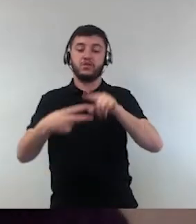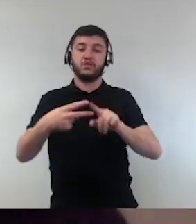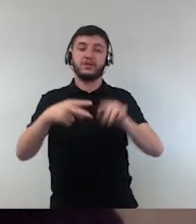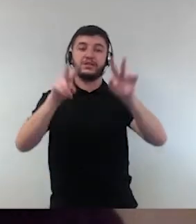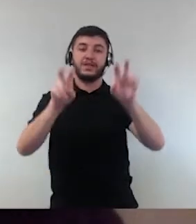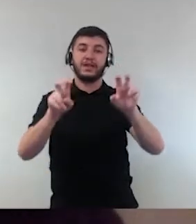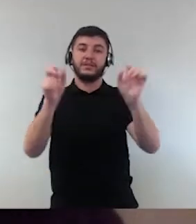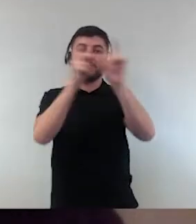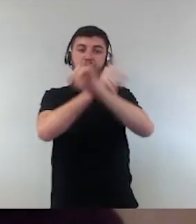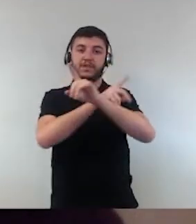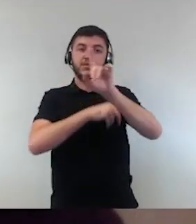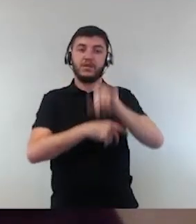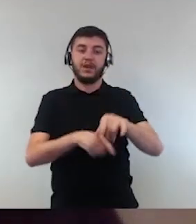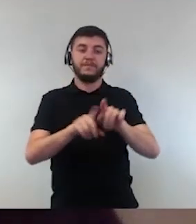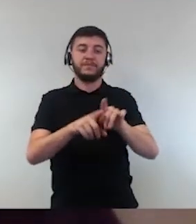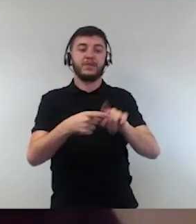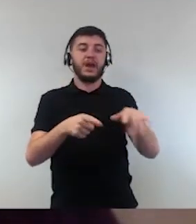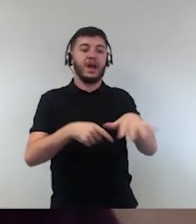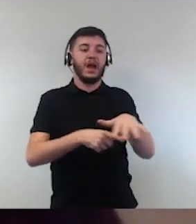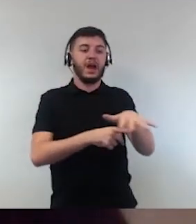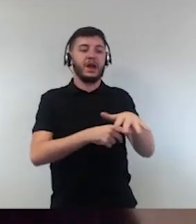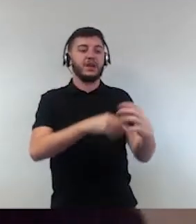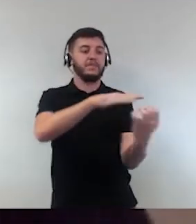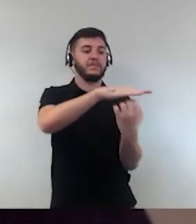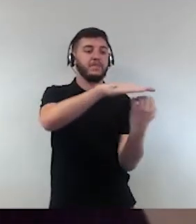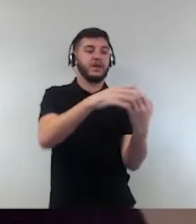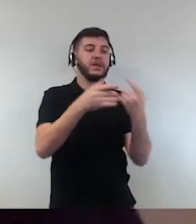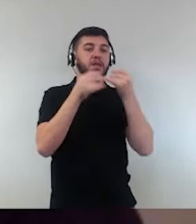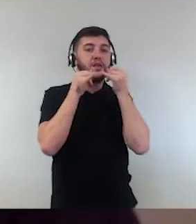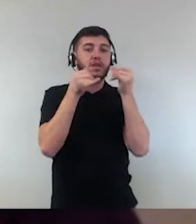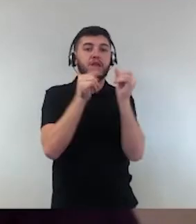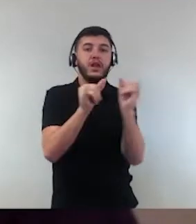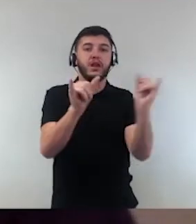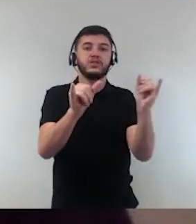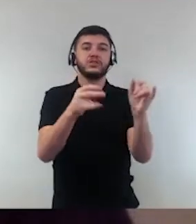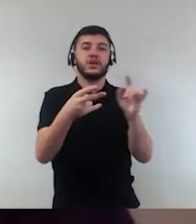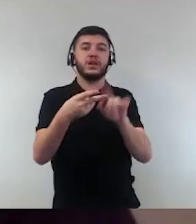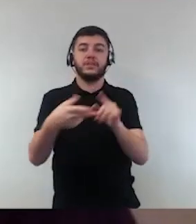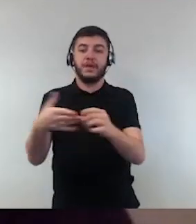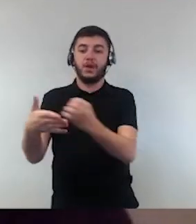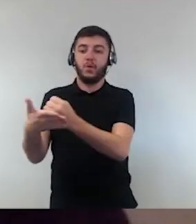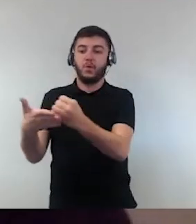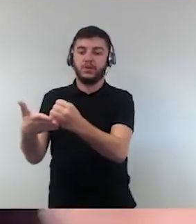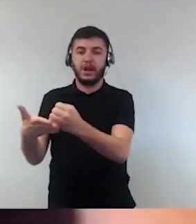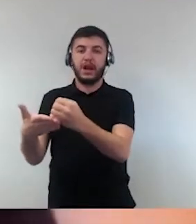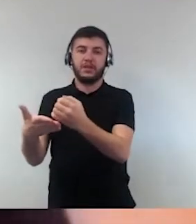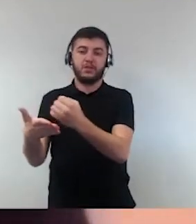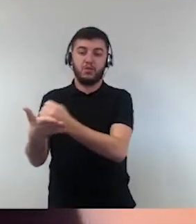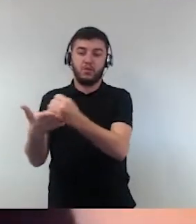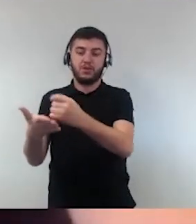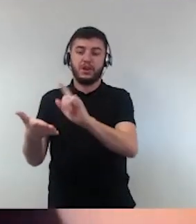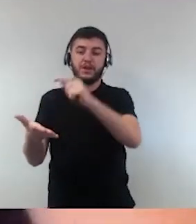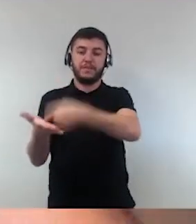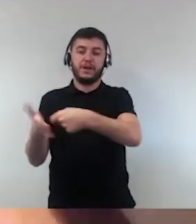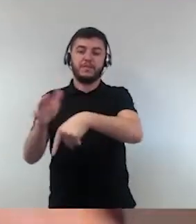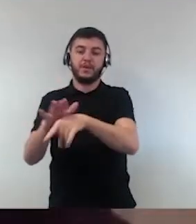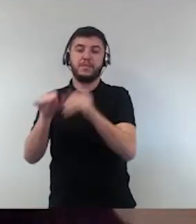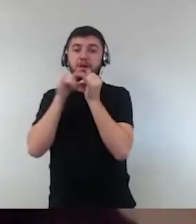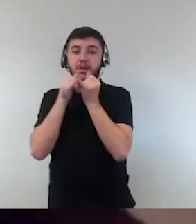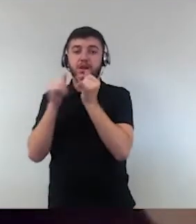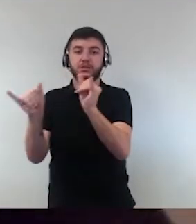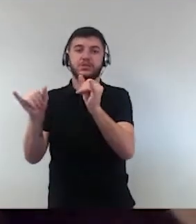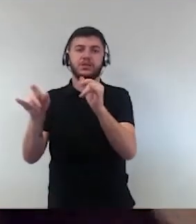setor elétrico e contrato de concessão. Então, aí a gente já vê que não é um tema muito fácil de lidar em 15 minutos